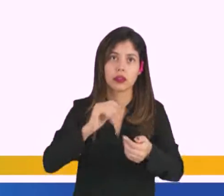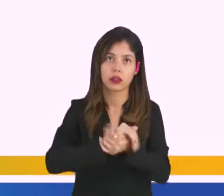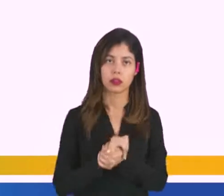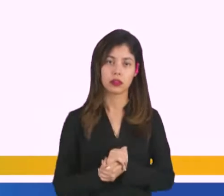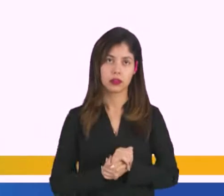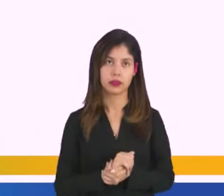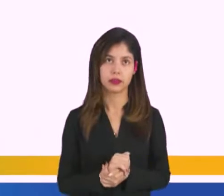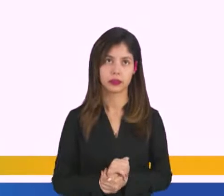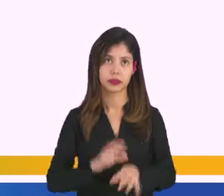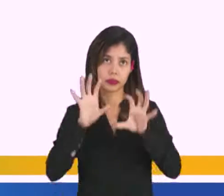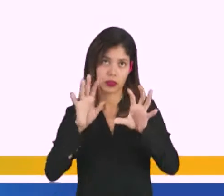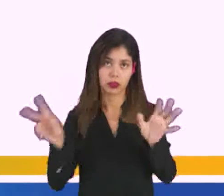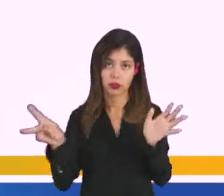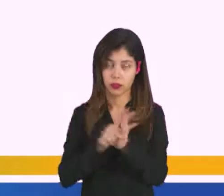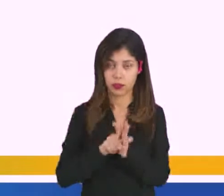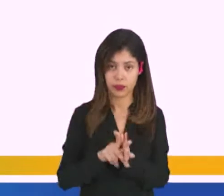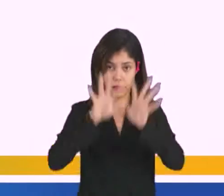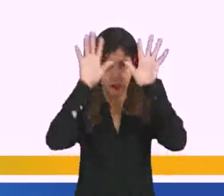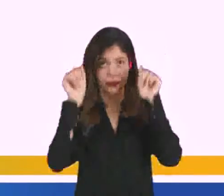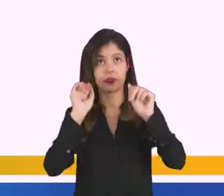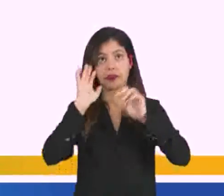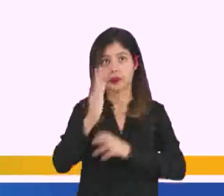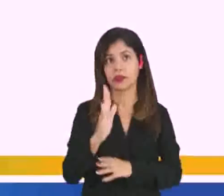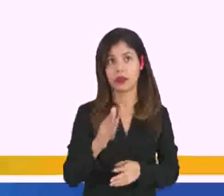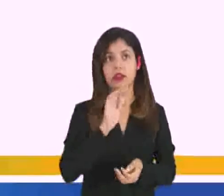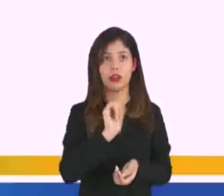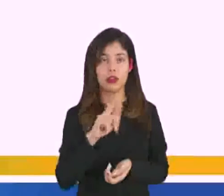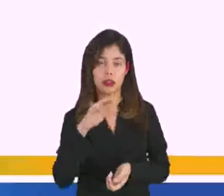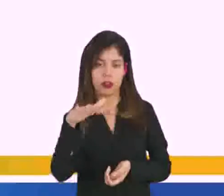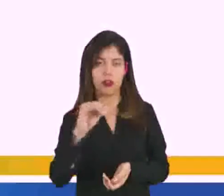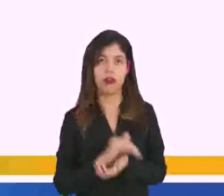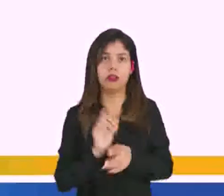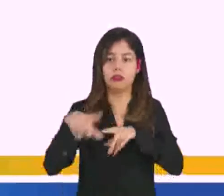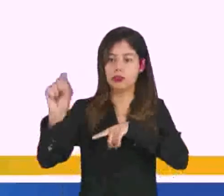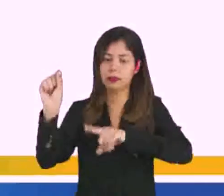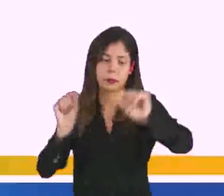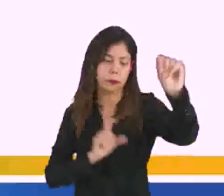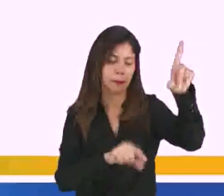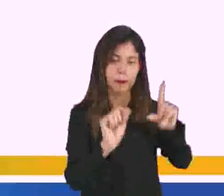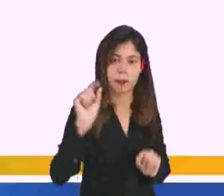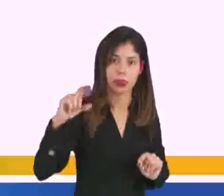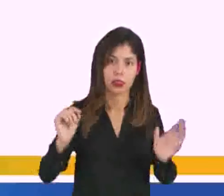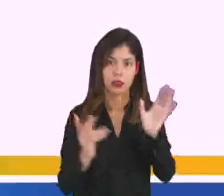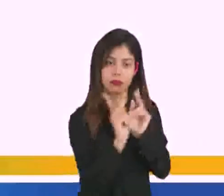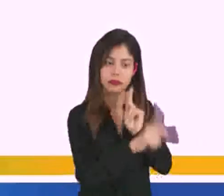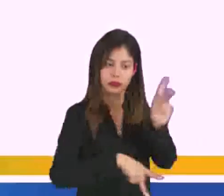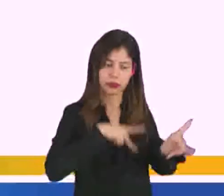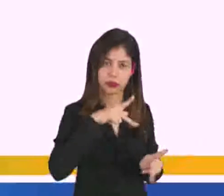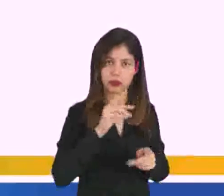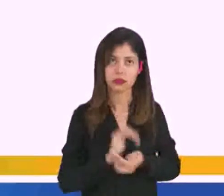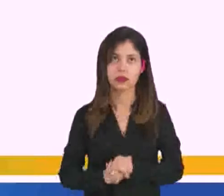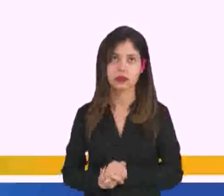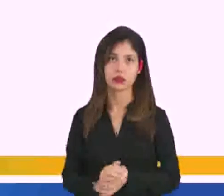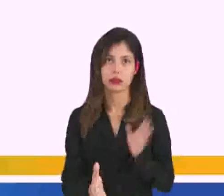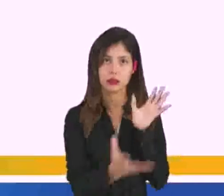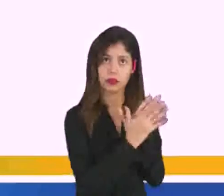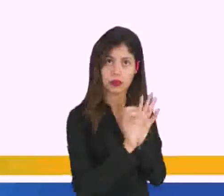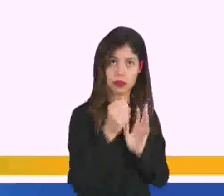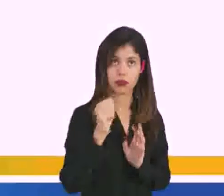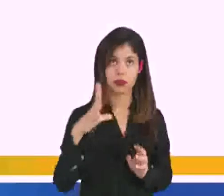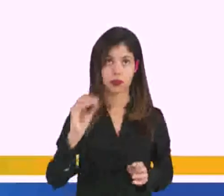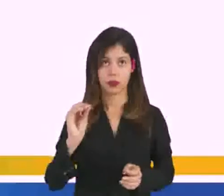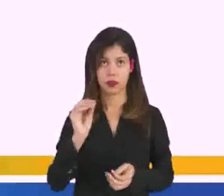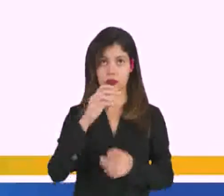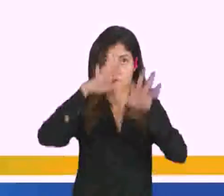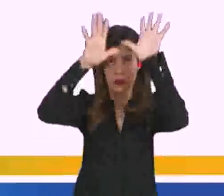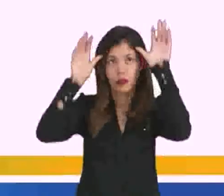do Acre, sendo acreanos ou não. Já a amostra é quando selecionamos alguns indivíduos de uma população. Então, um grupo de 800 habitantes